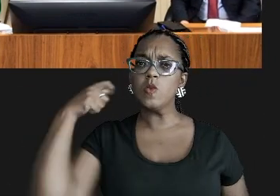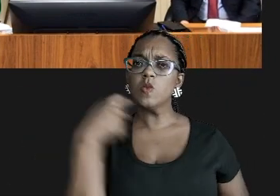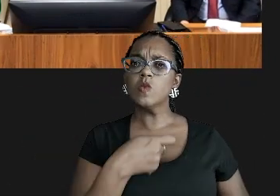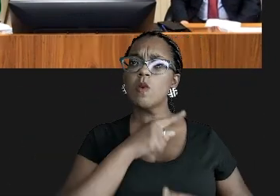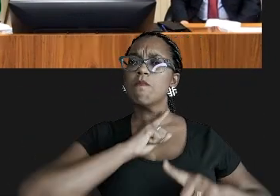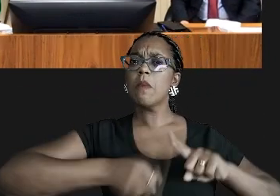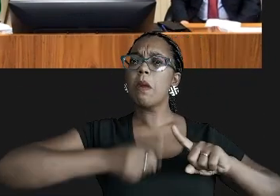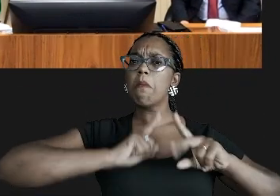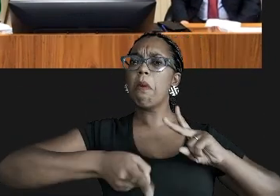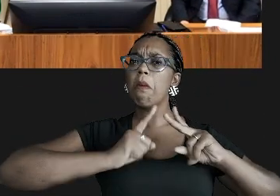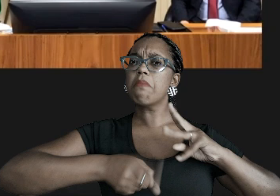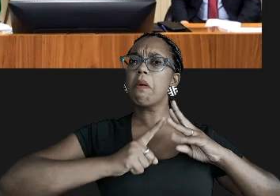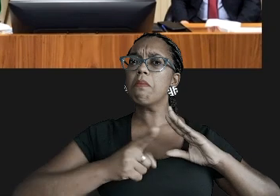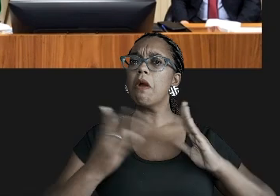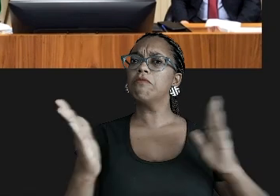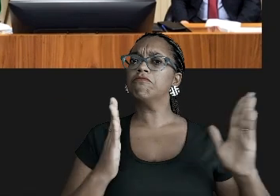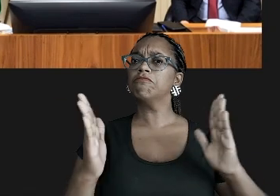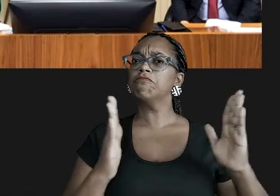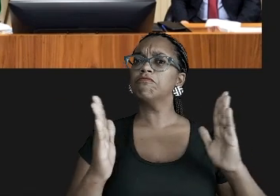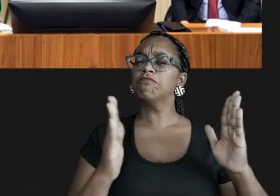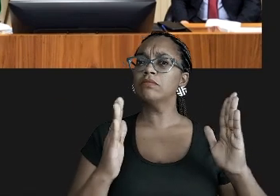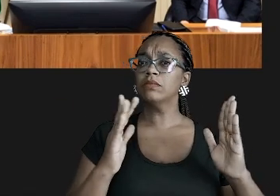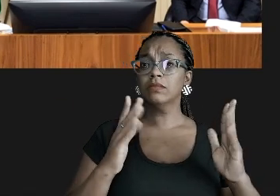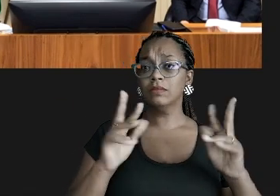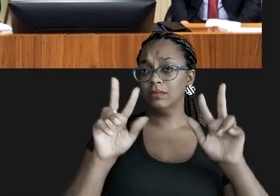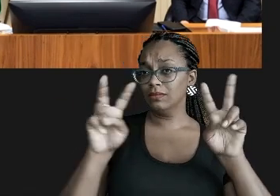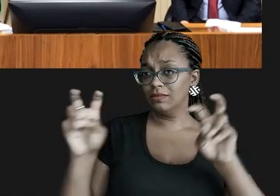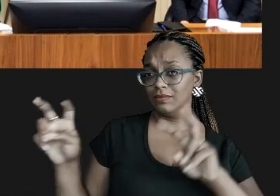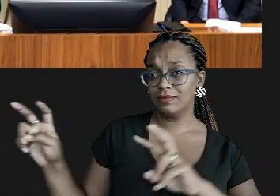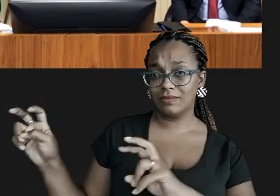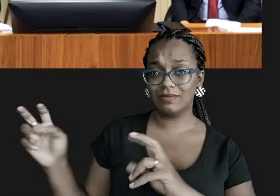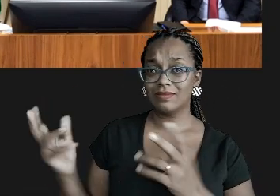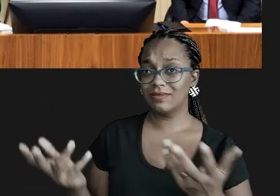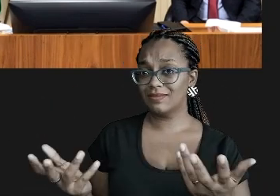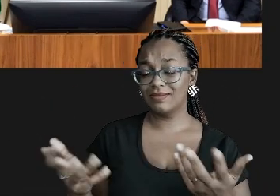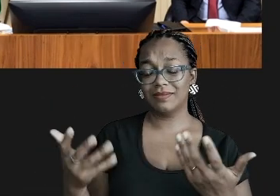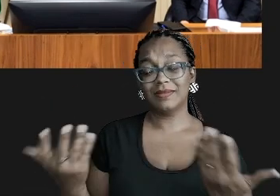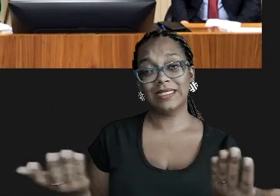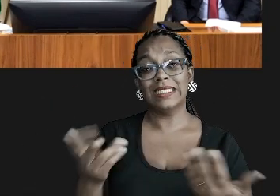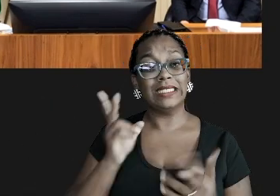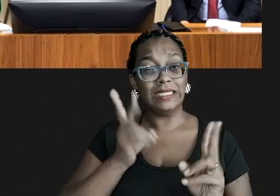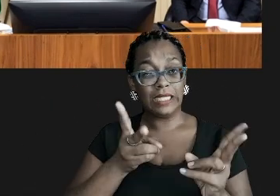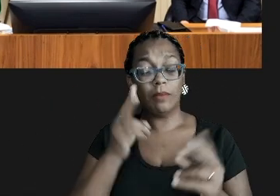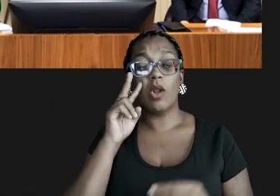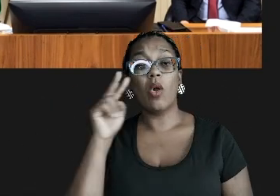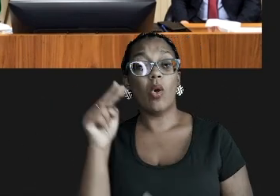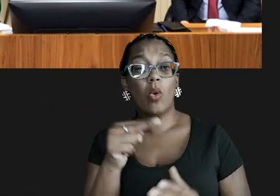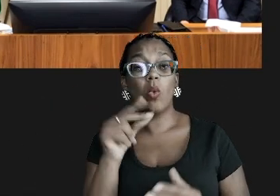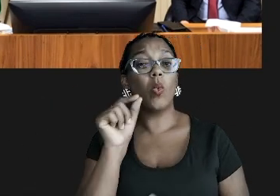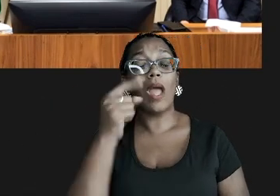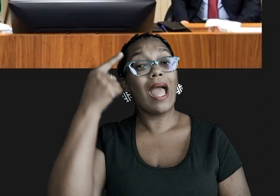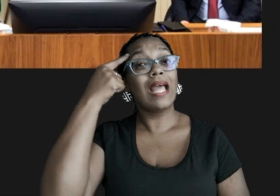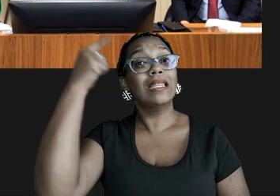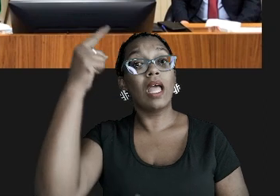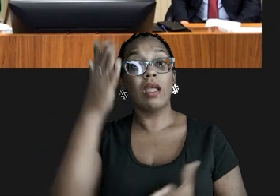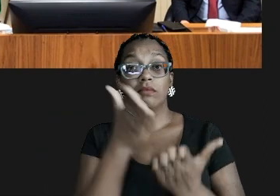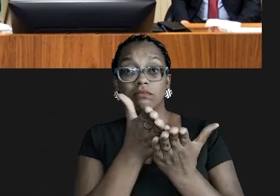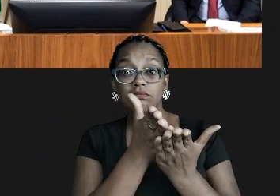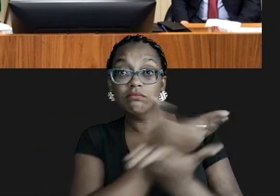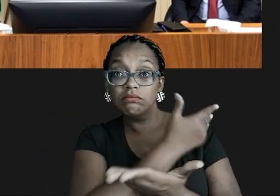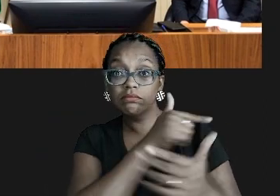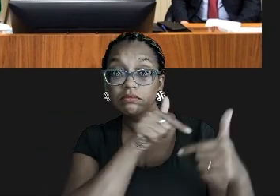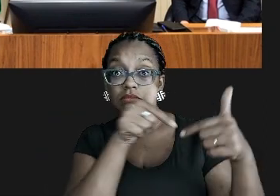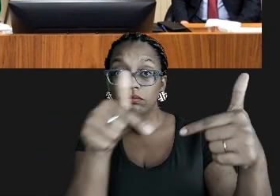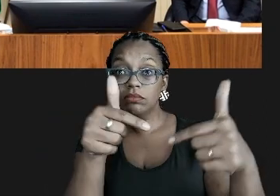proibições temporárias e questões do gênero e enfim sempre olhando que a ideia de afastar alguém